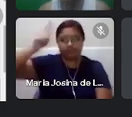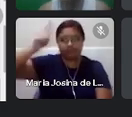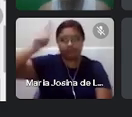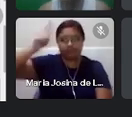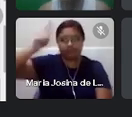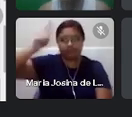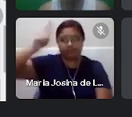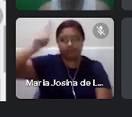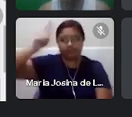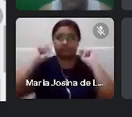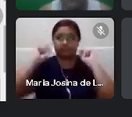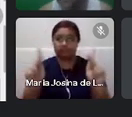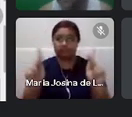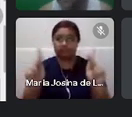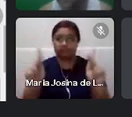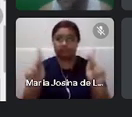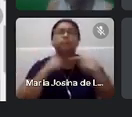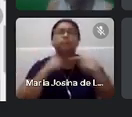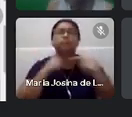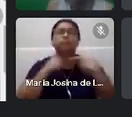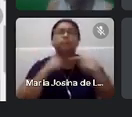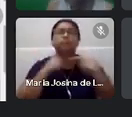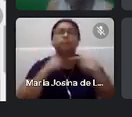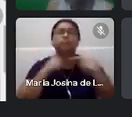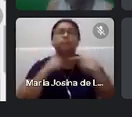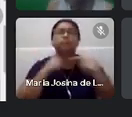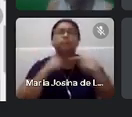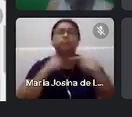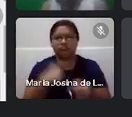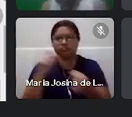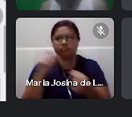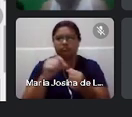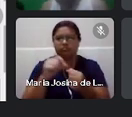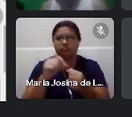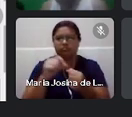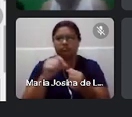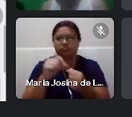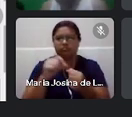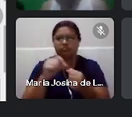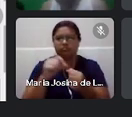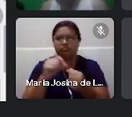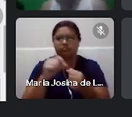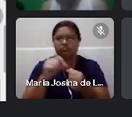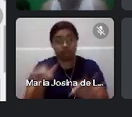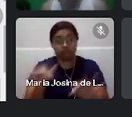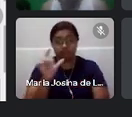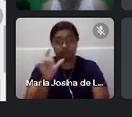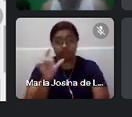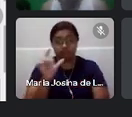Alguma dúvida, gente? Eu vou fazer uma fala final sobre ladrilhamento.